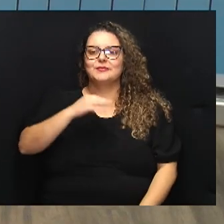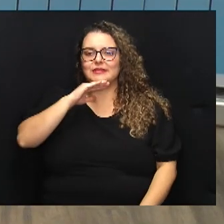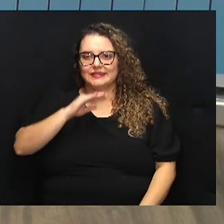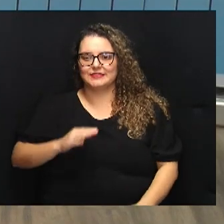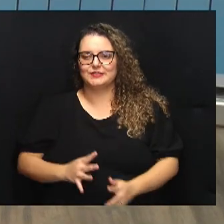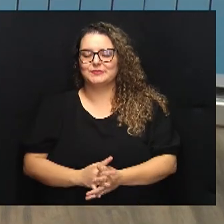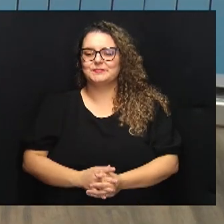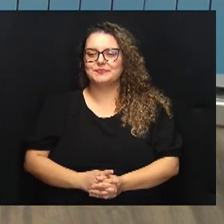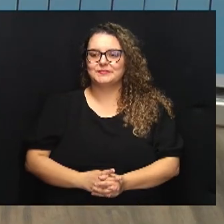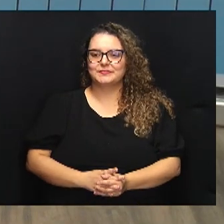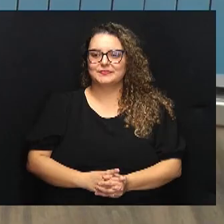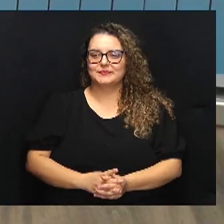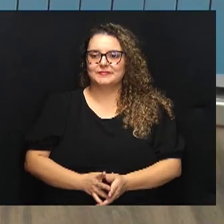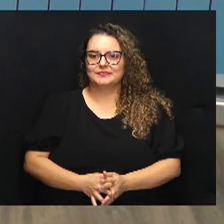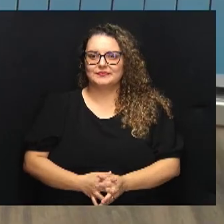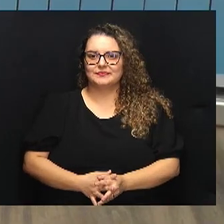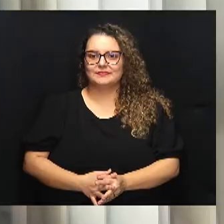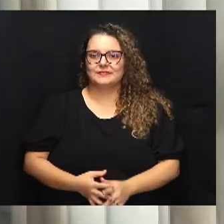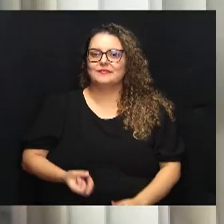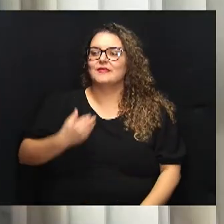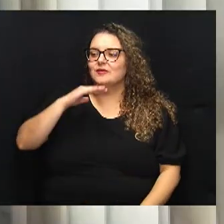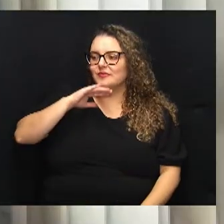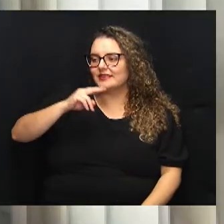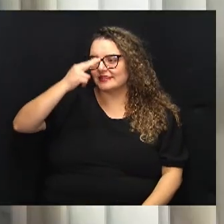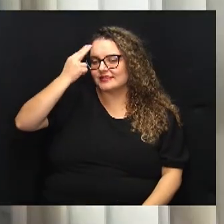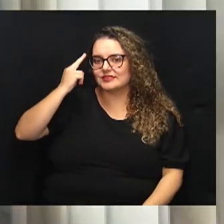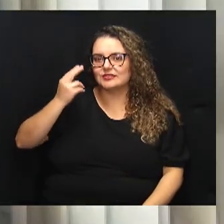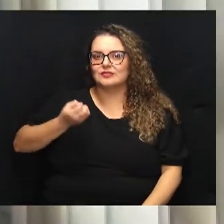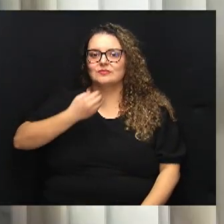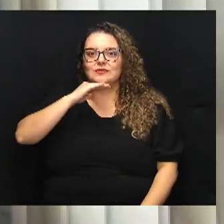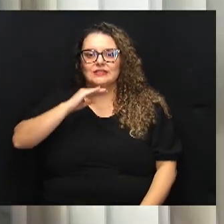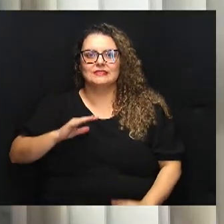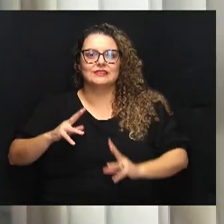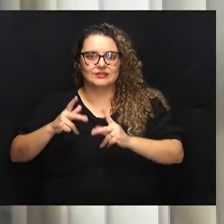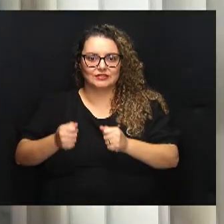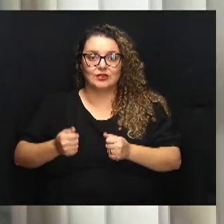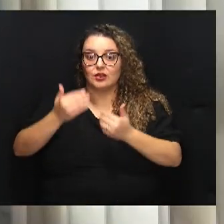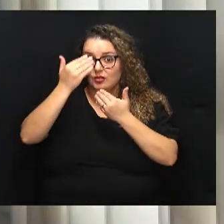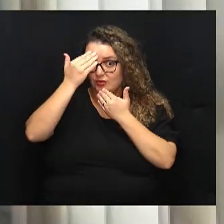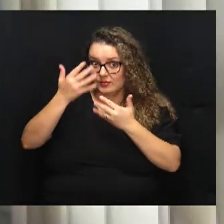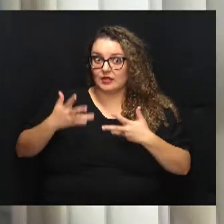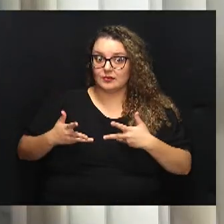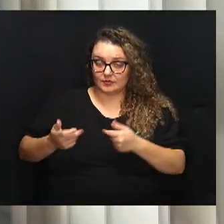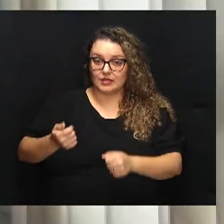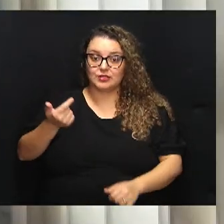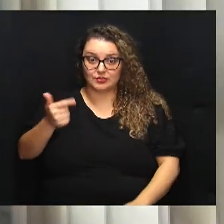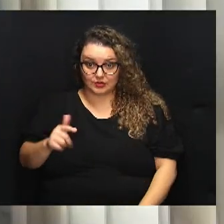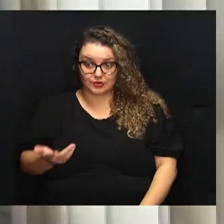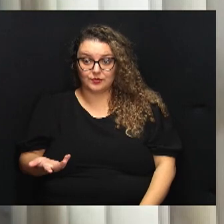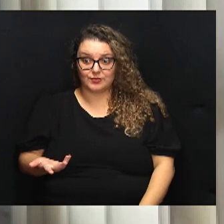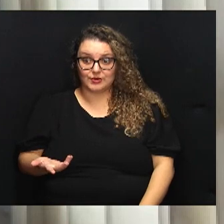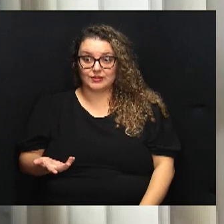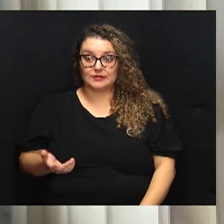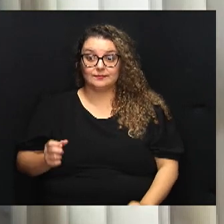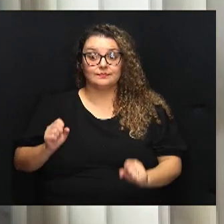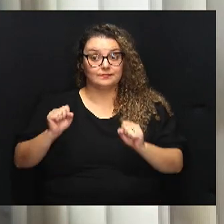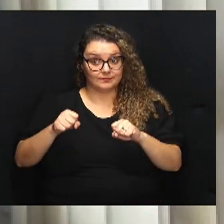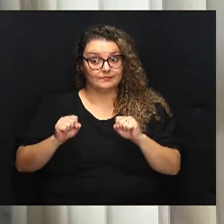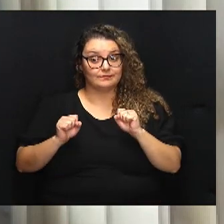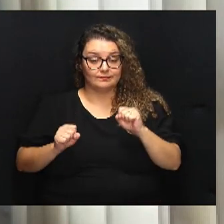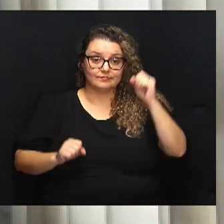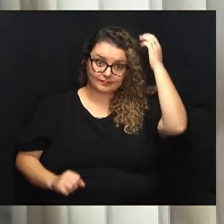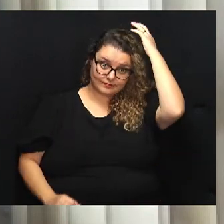tarde. Boa tarde, Gabriel. Boa tarde a todos. Obrigada pelo convite mais uma vez. Sim, pode ser